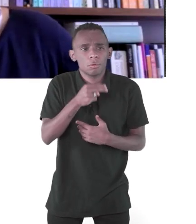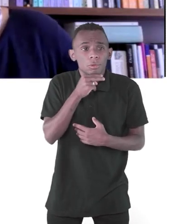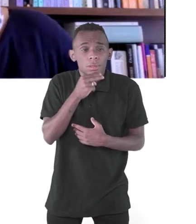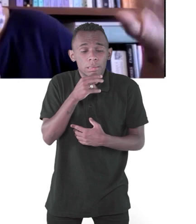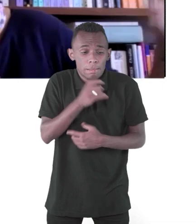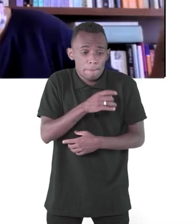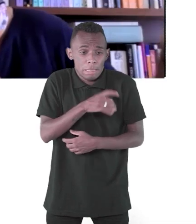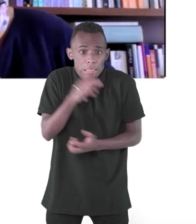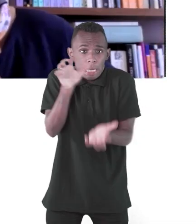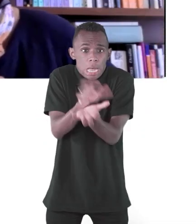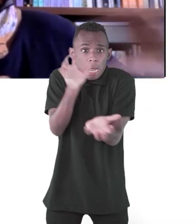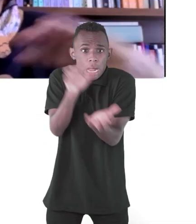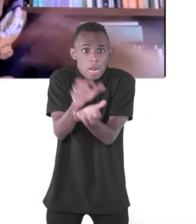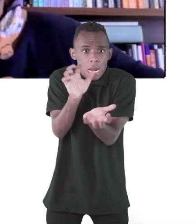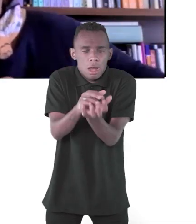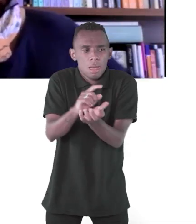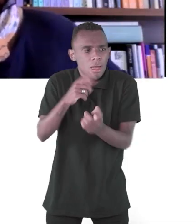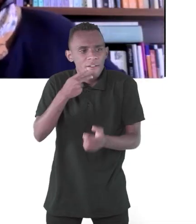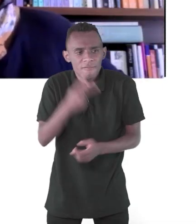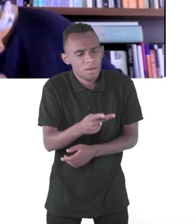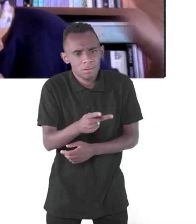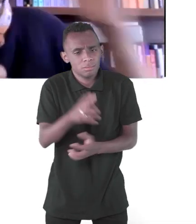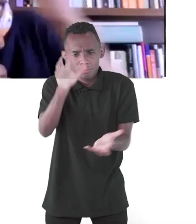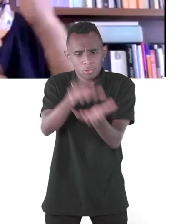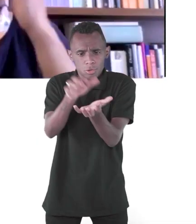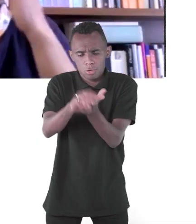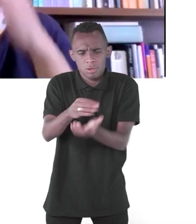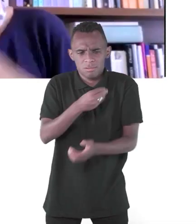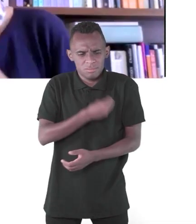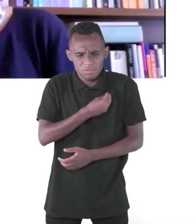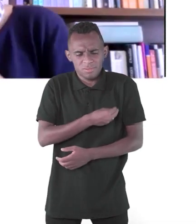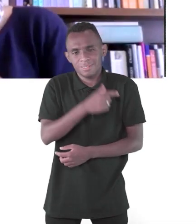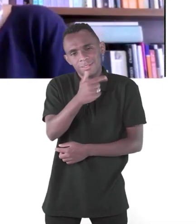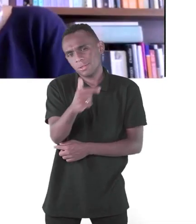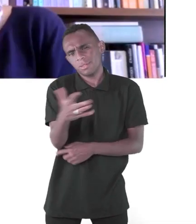crocodilo, ela falou, não, menino, não se preocupe, crocodilo não existe.